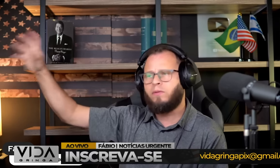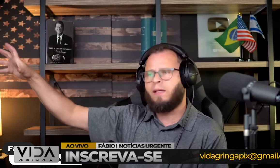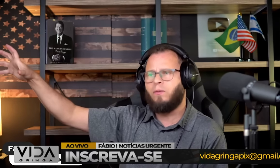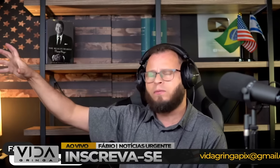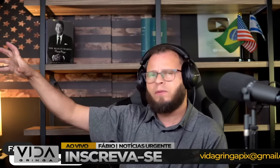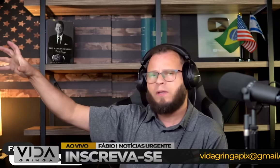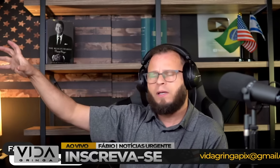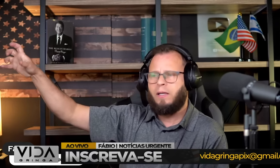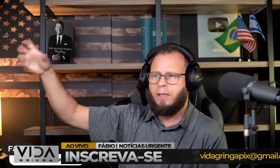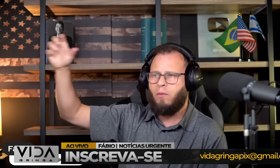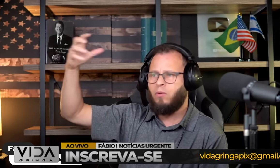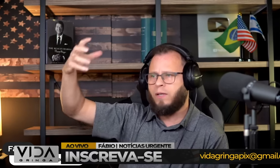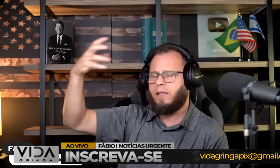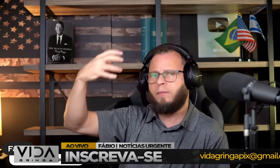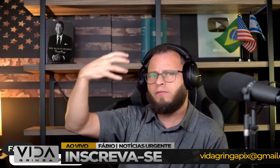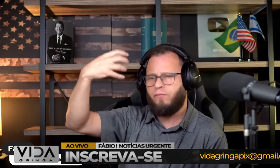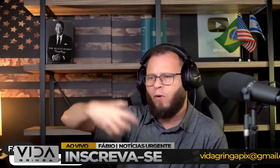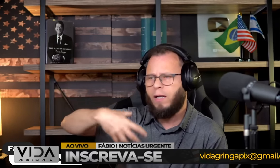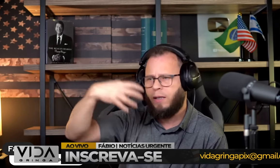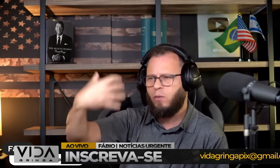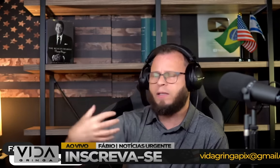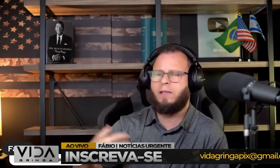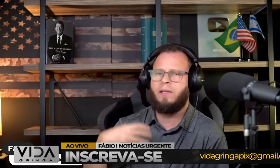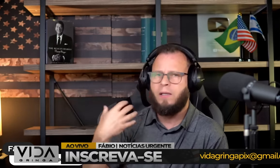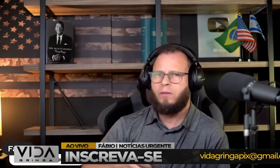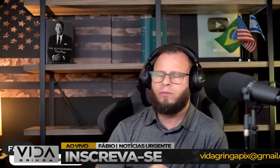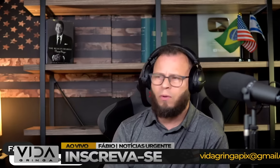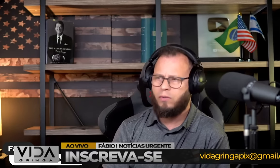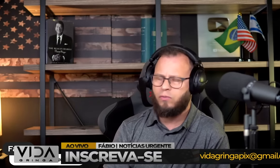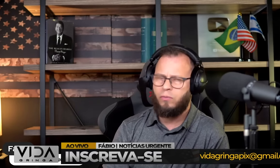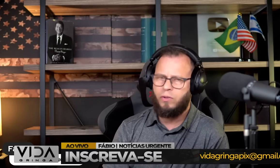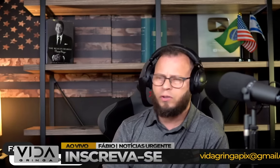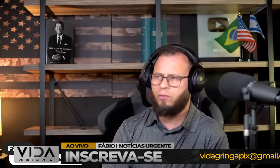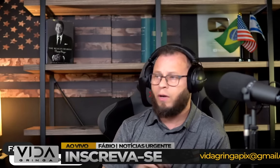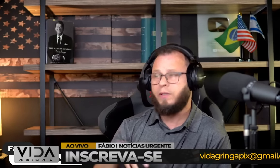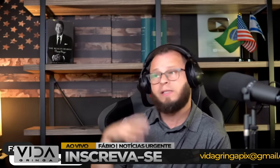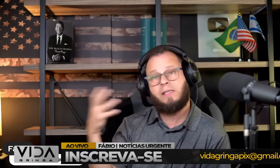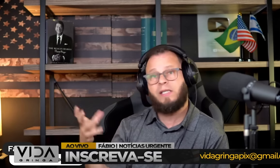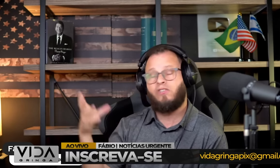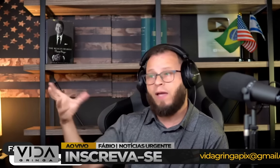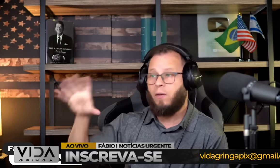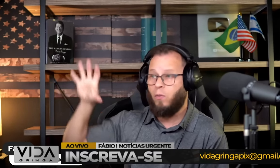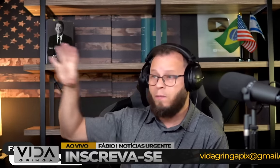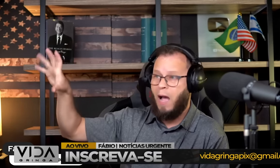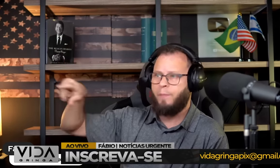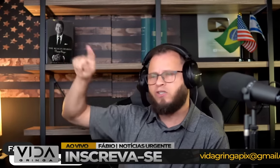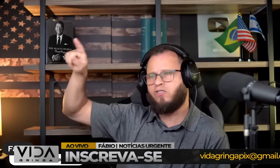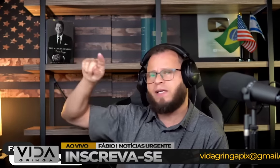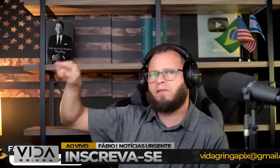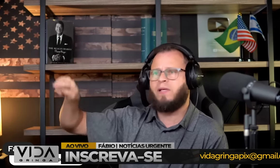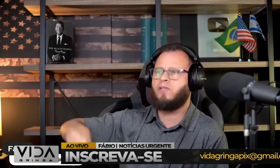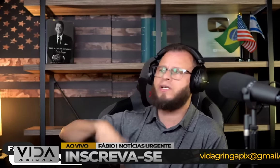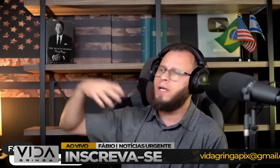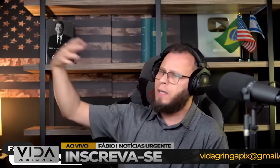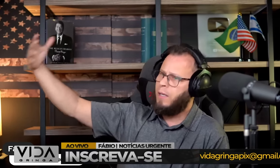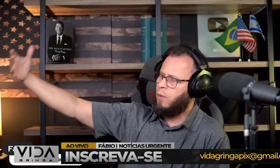o telão e a outra câmera foca eu aqui no nosso escritório. E se tiver o mapa e